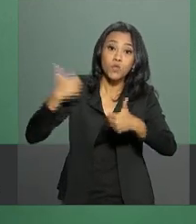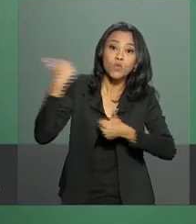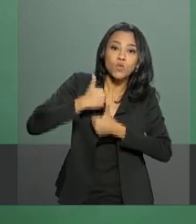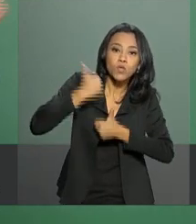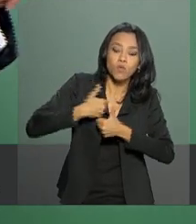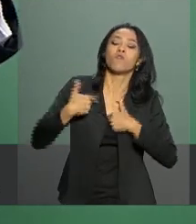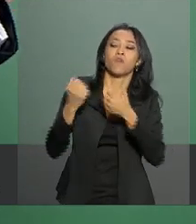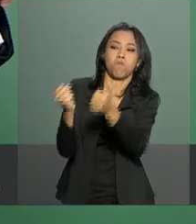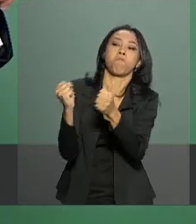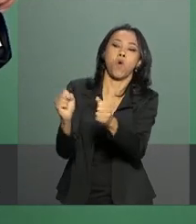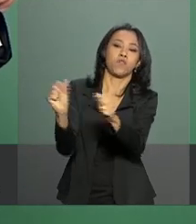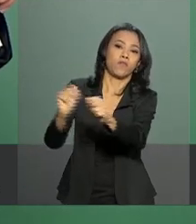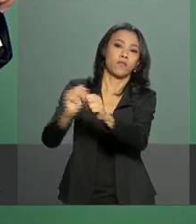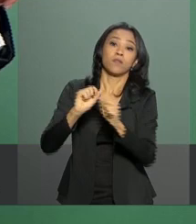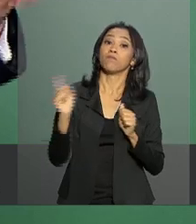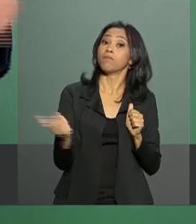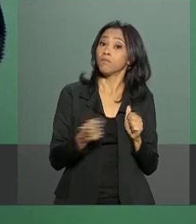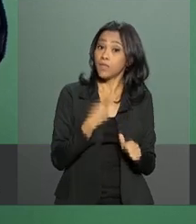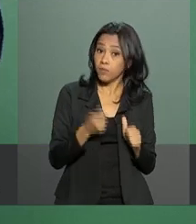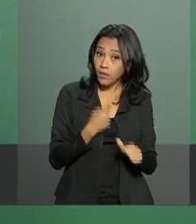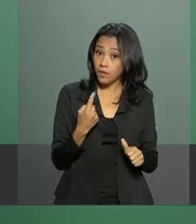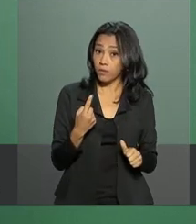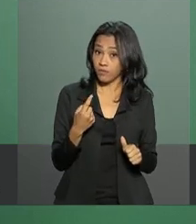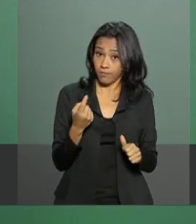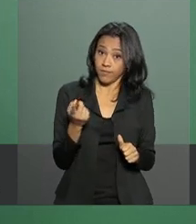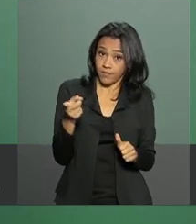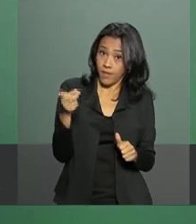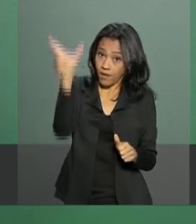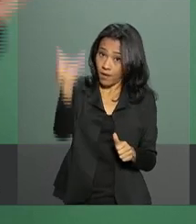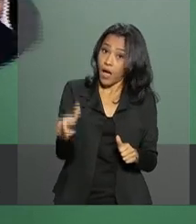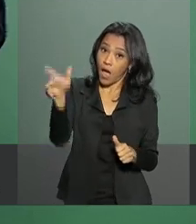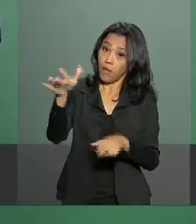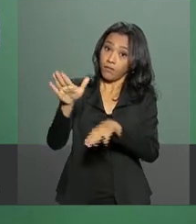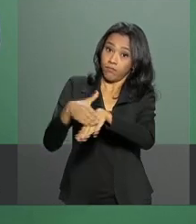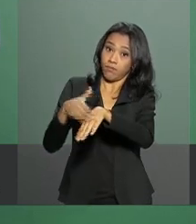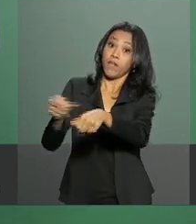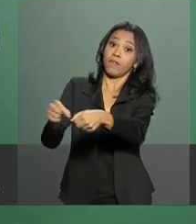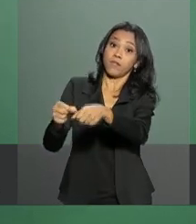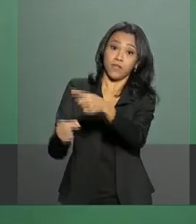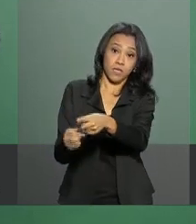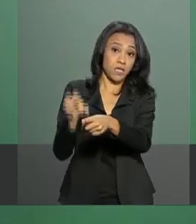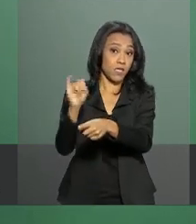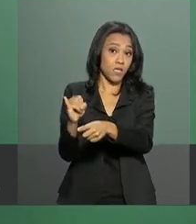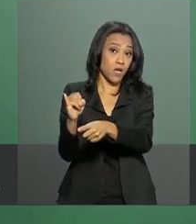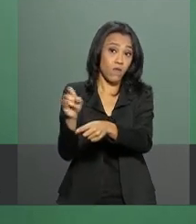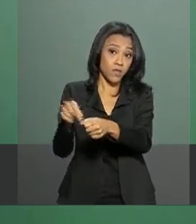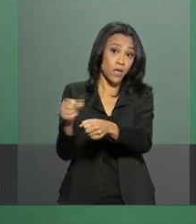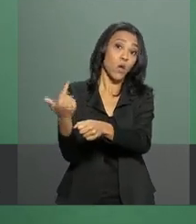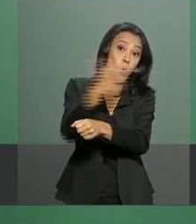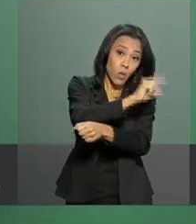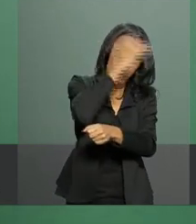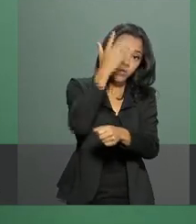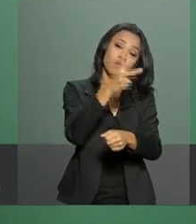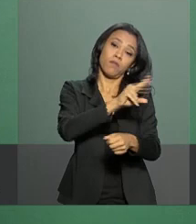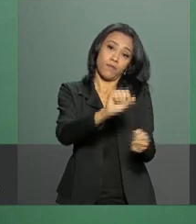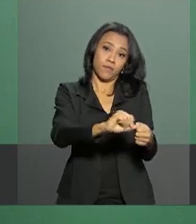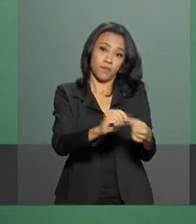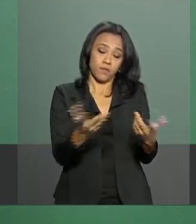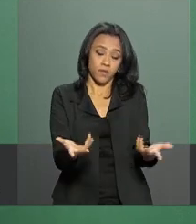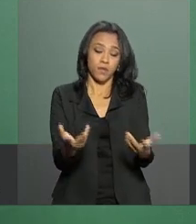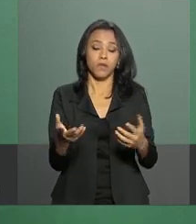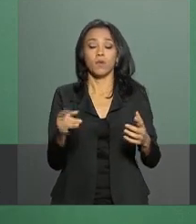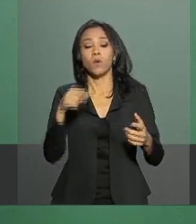primeiro devo fazê lo e se eu não fizer alguém falar por mim primeiro o segundo pólo eu não devo